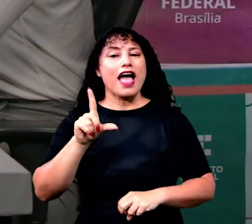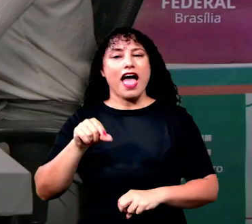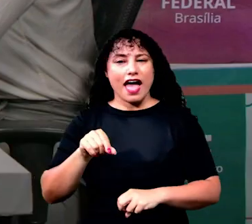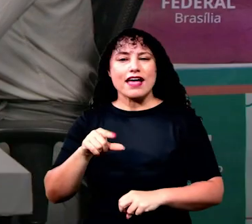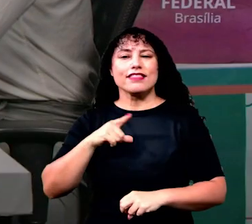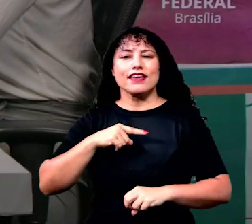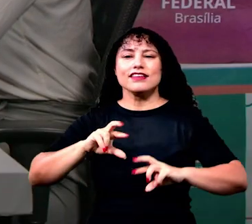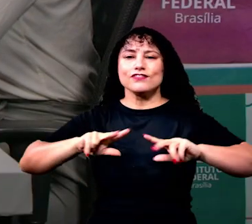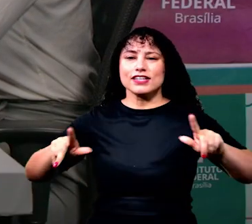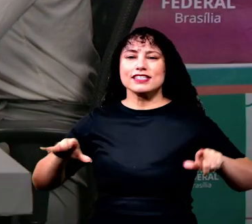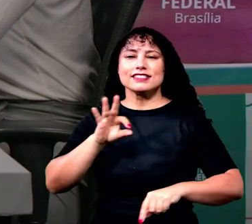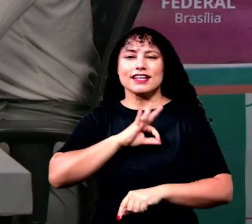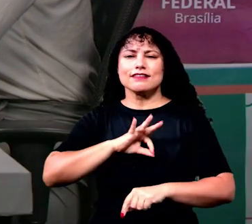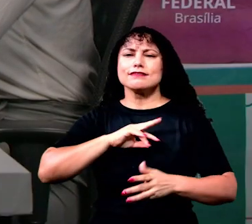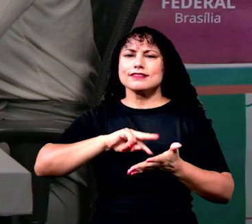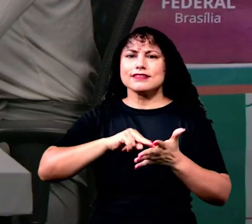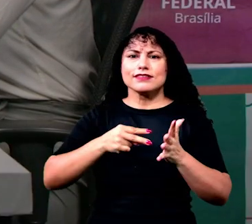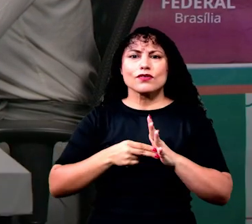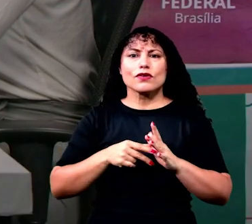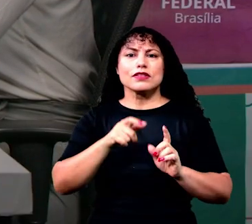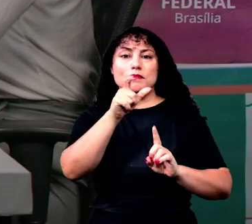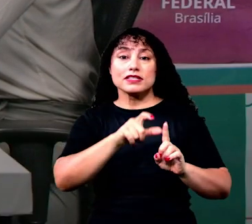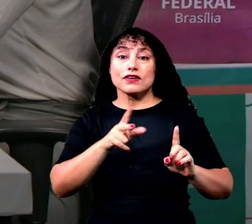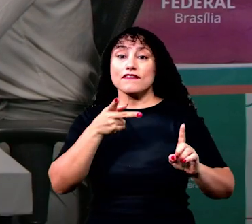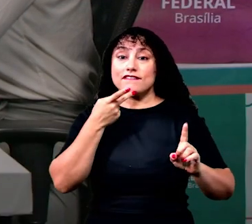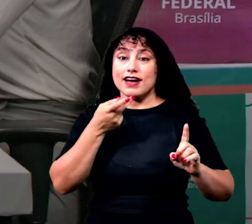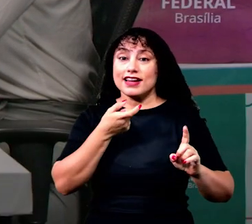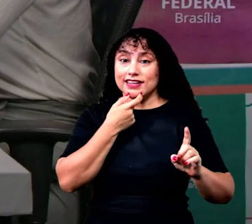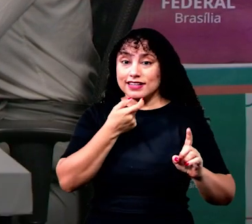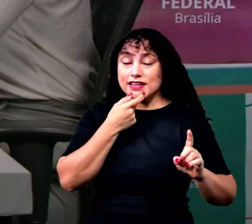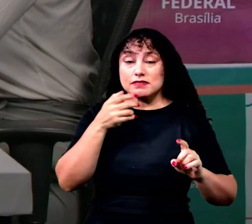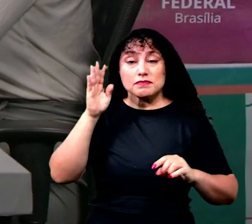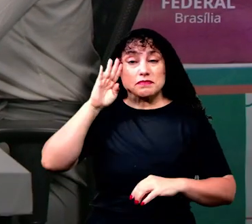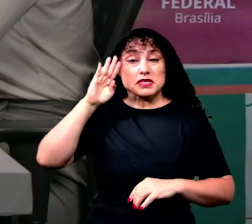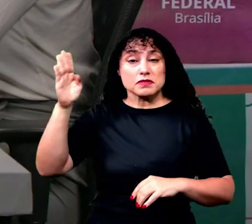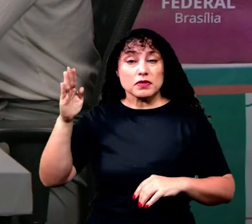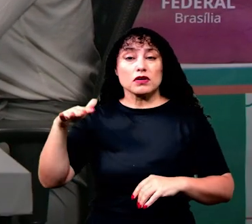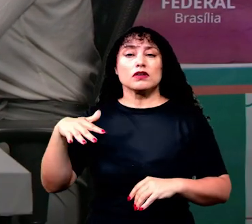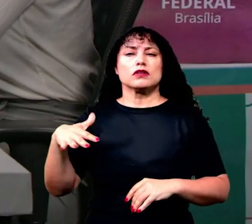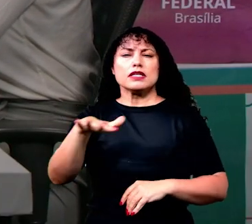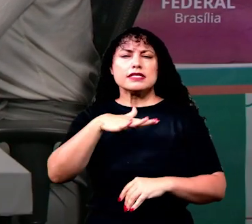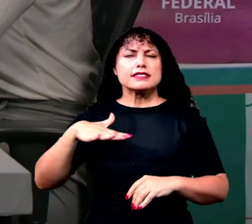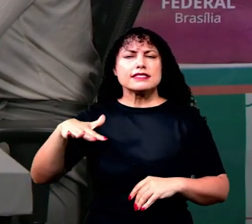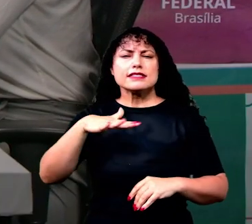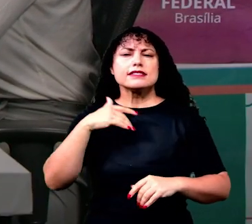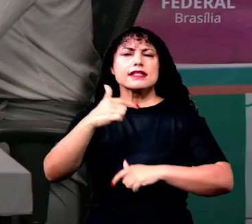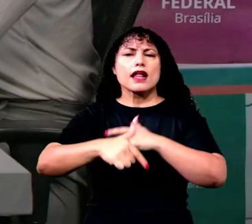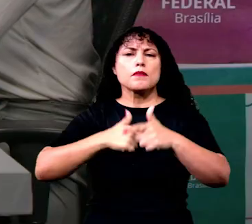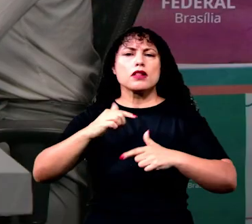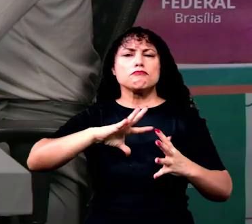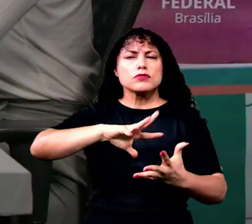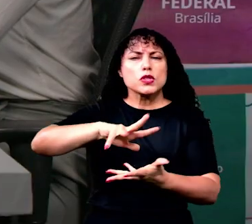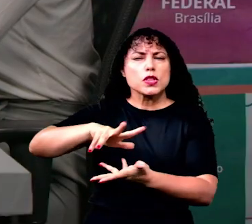acho que há sim uma diferença salarial significativa quando a pessoa fala inglês, principalmente nesses cargos